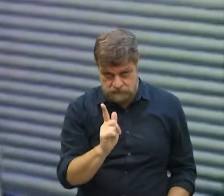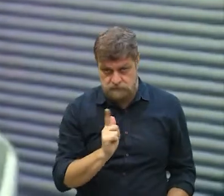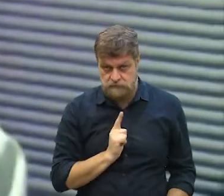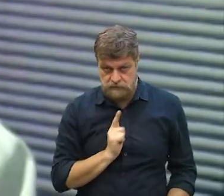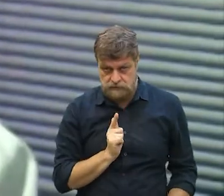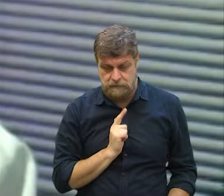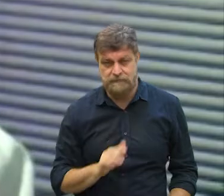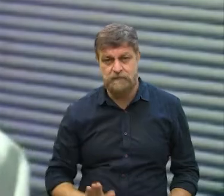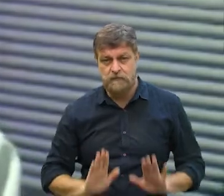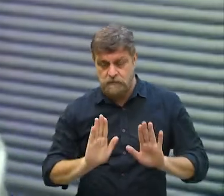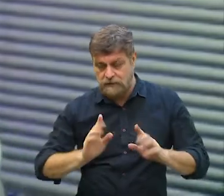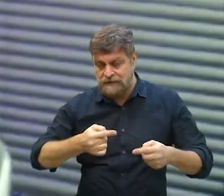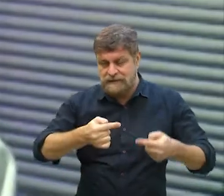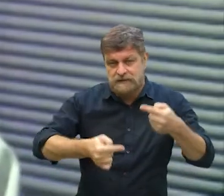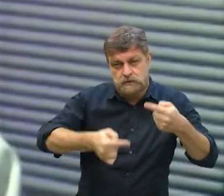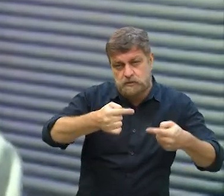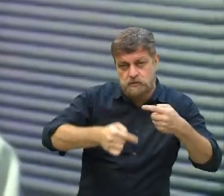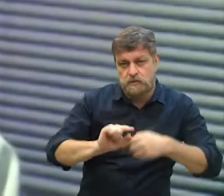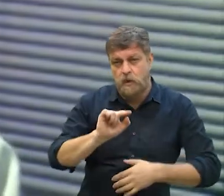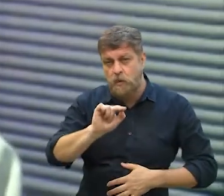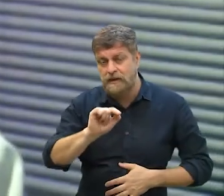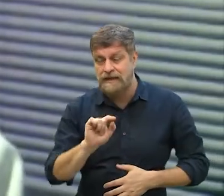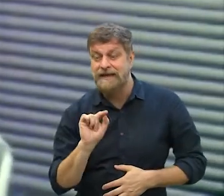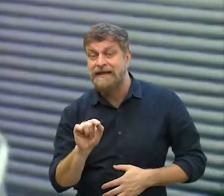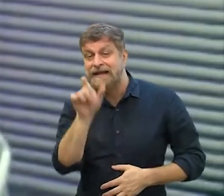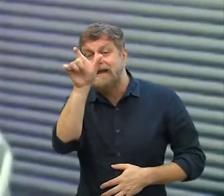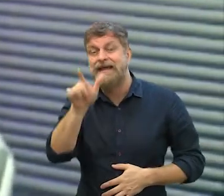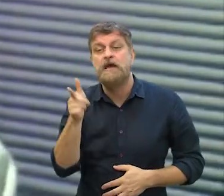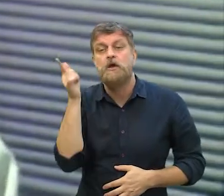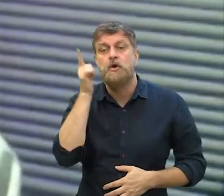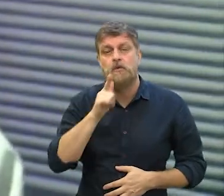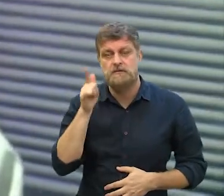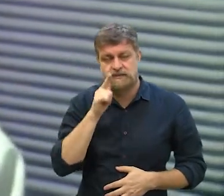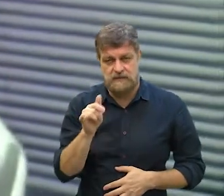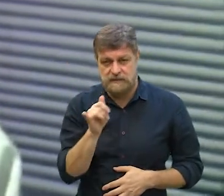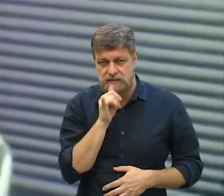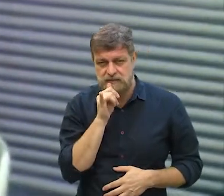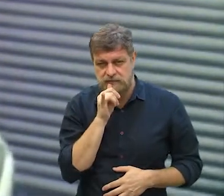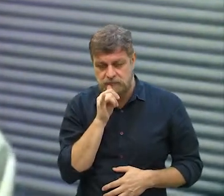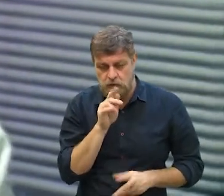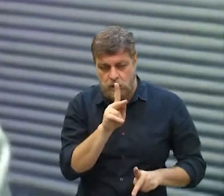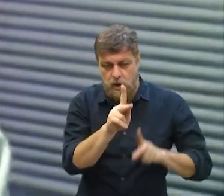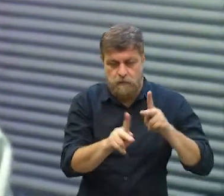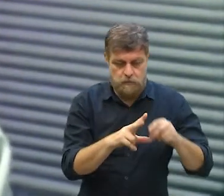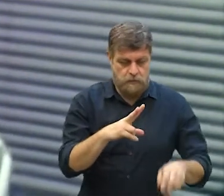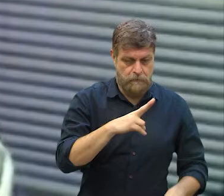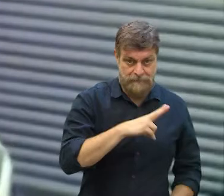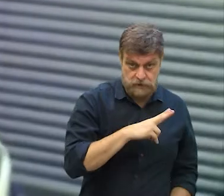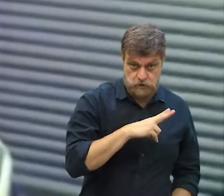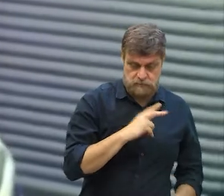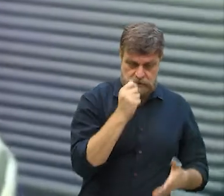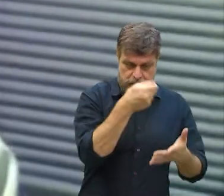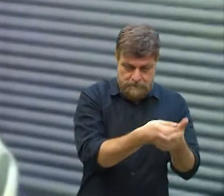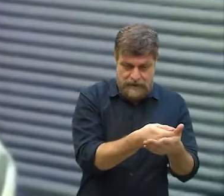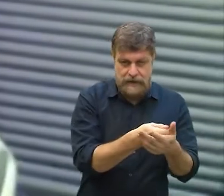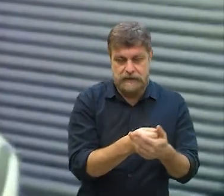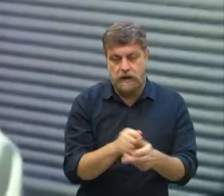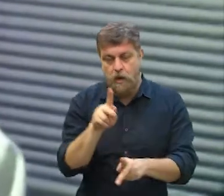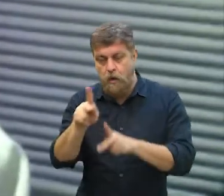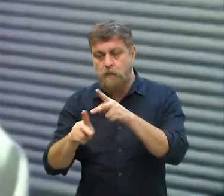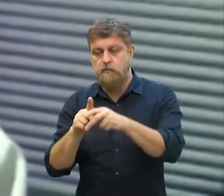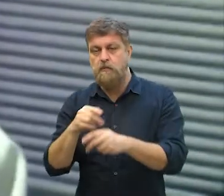Brasil. O que se discute é a questão do acesso. Então, a questão do público-privado, como você